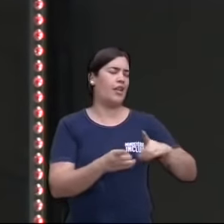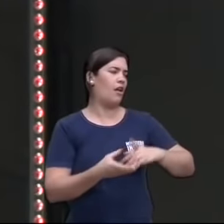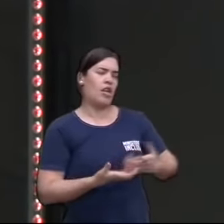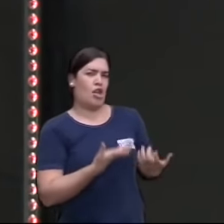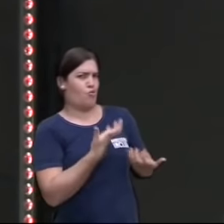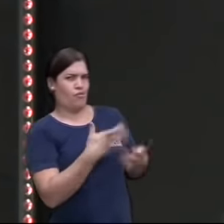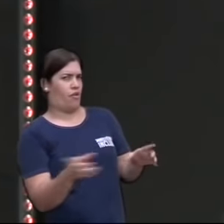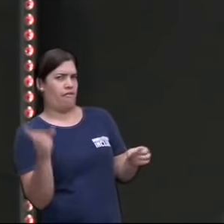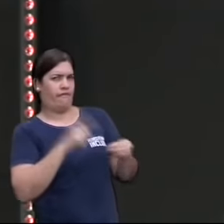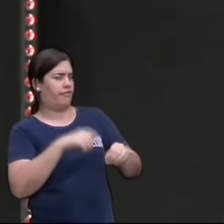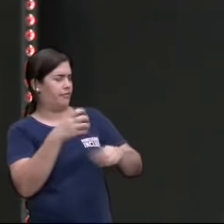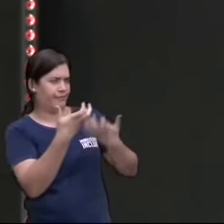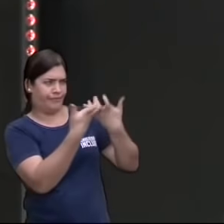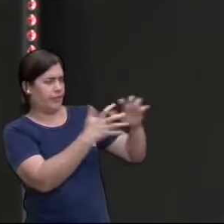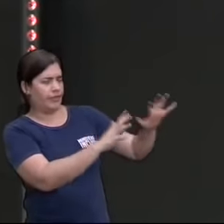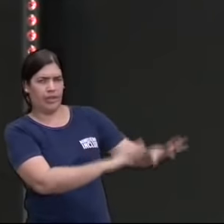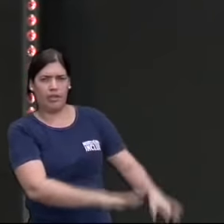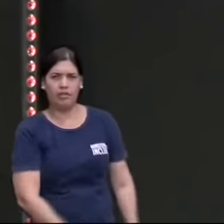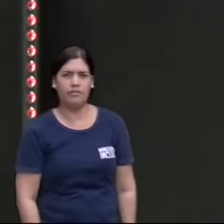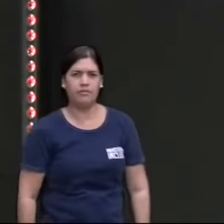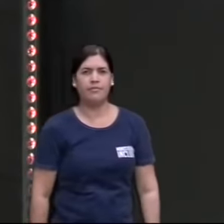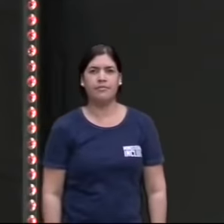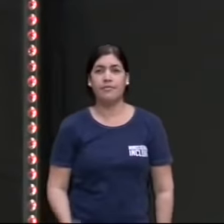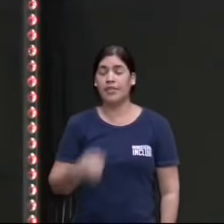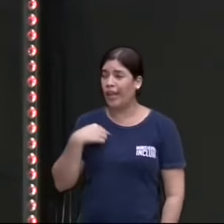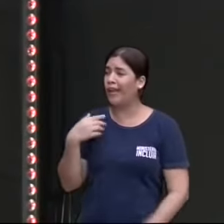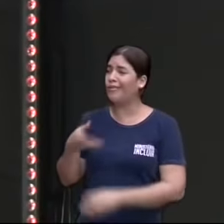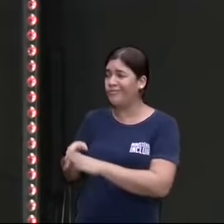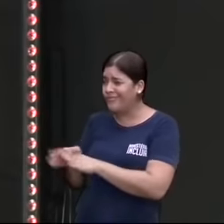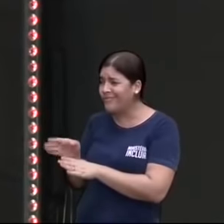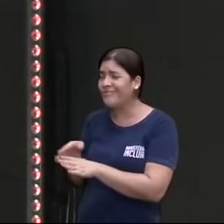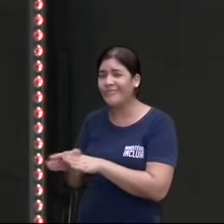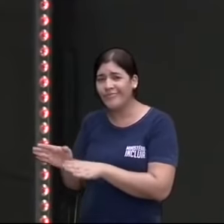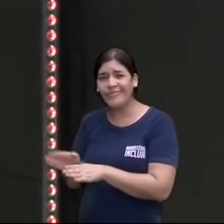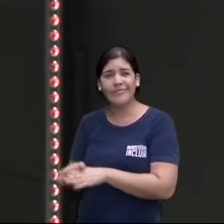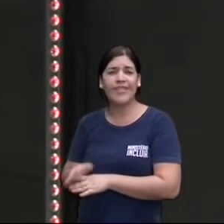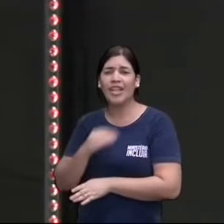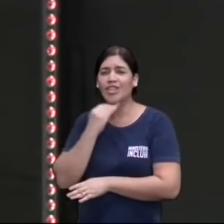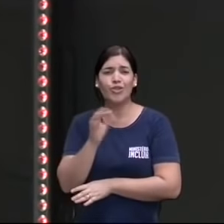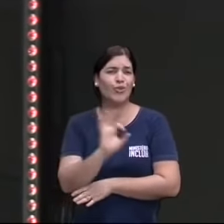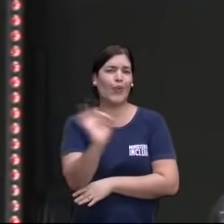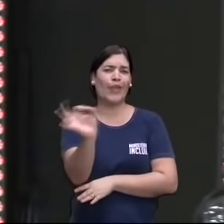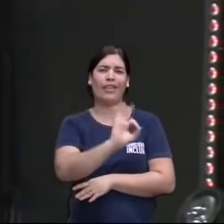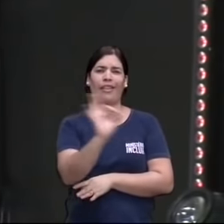Agora não vou voltar atrás, não. E eu falei, adiantou? Não.